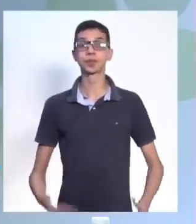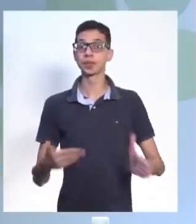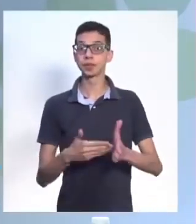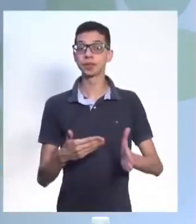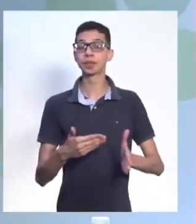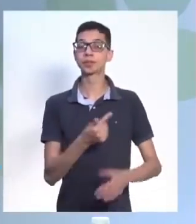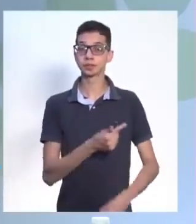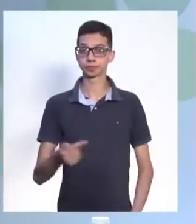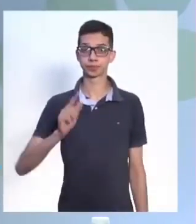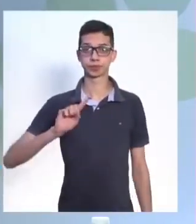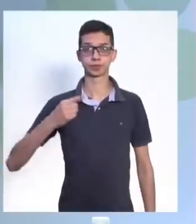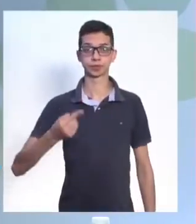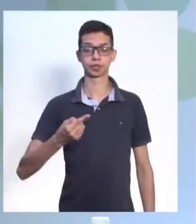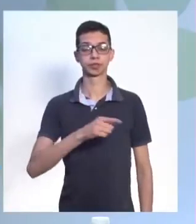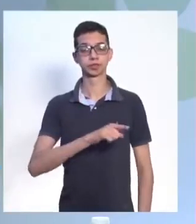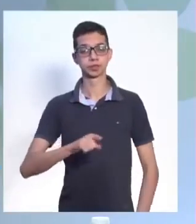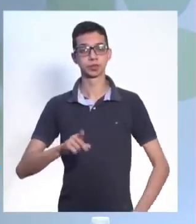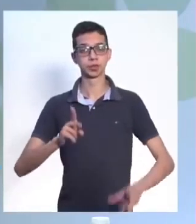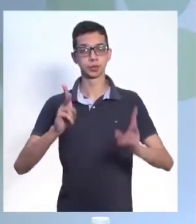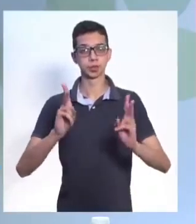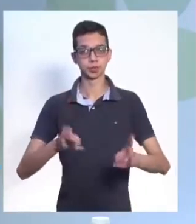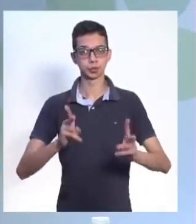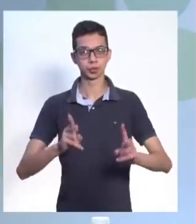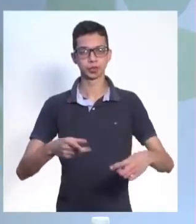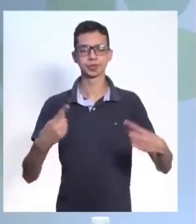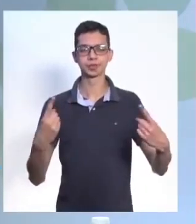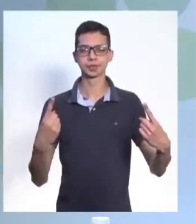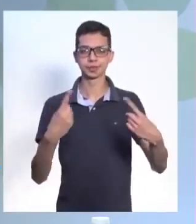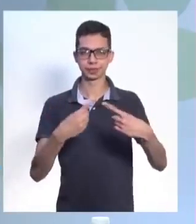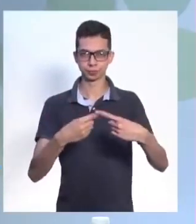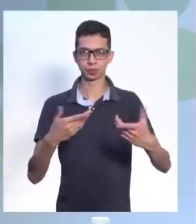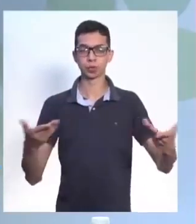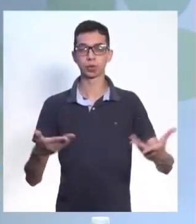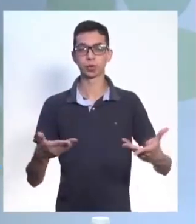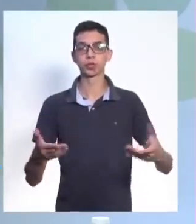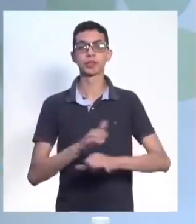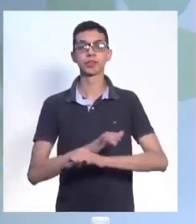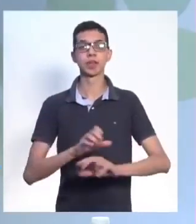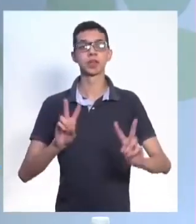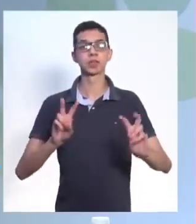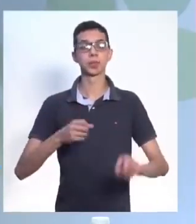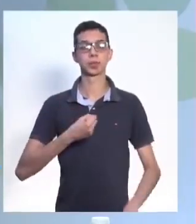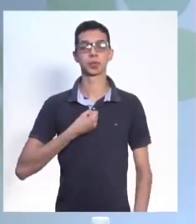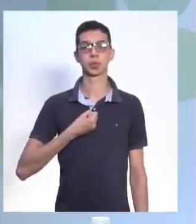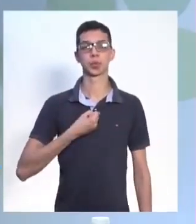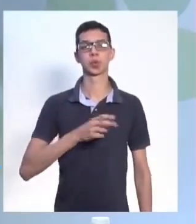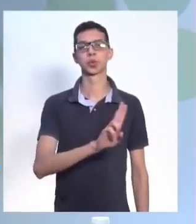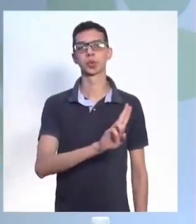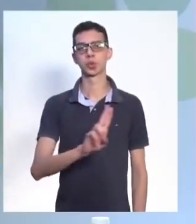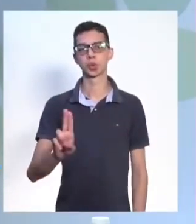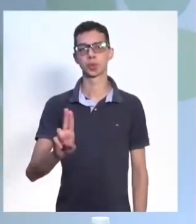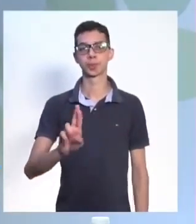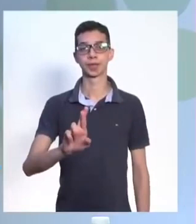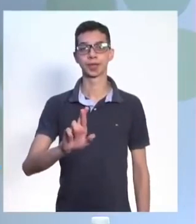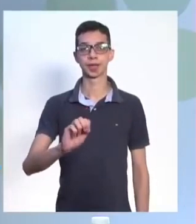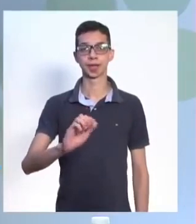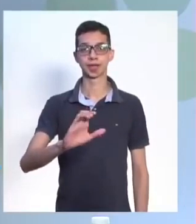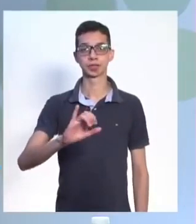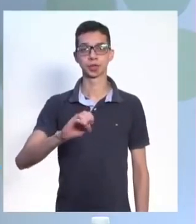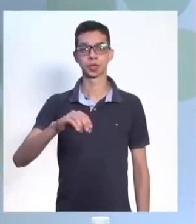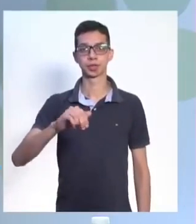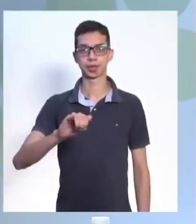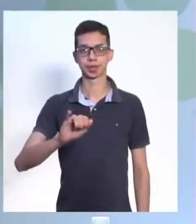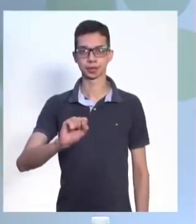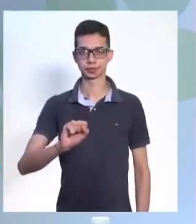para continuar esse desafio. Hoje nós vamos falar sobre os números racionais, né? É a habilidade relacionada